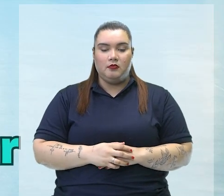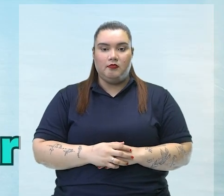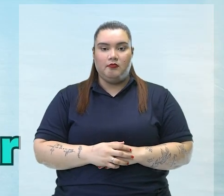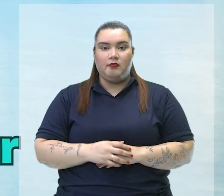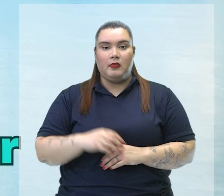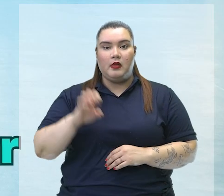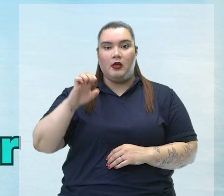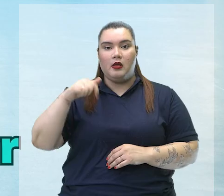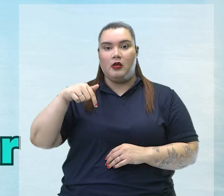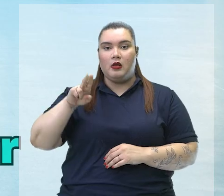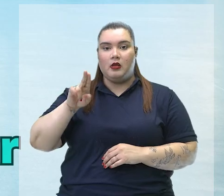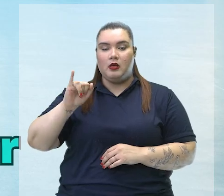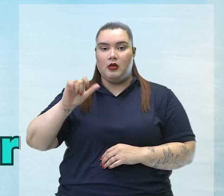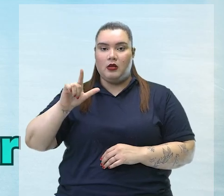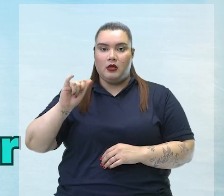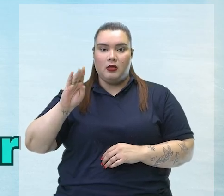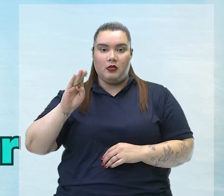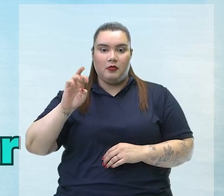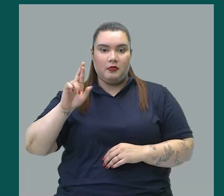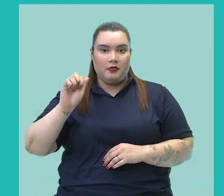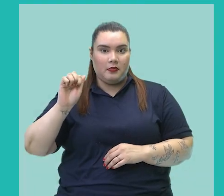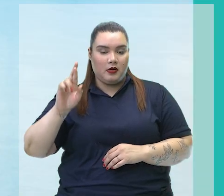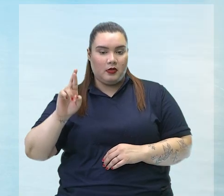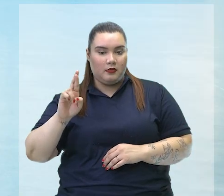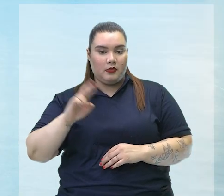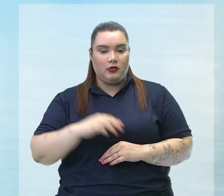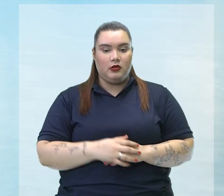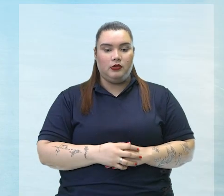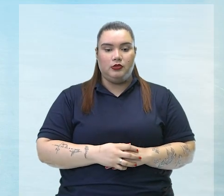Balance, equilibrar.